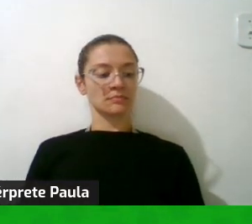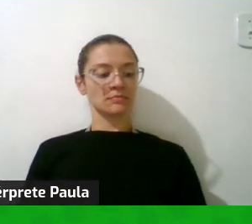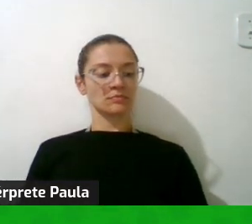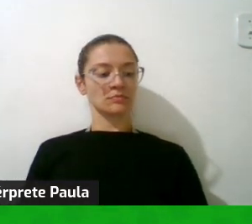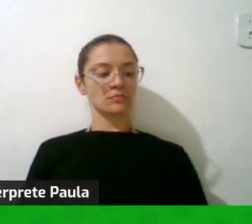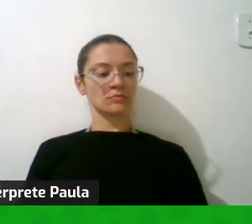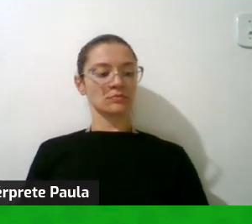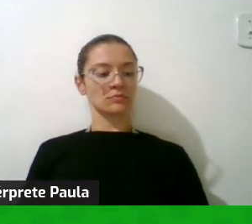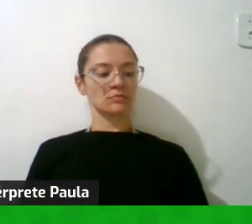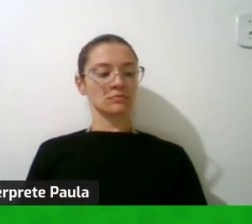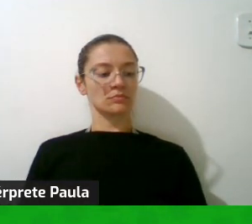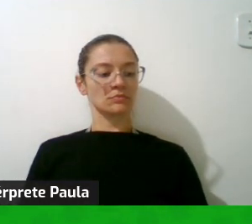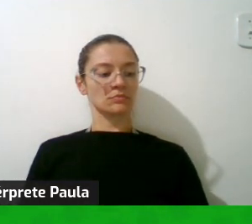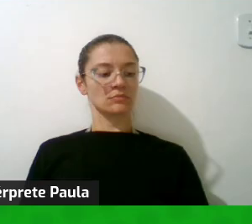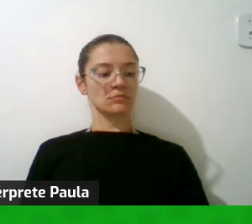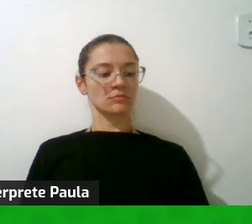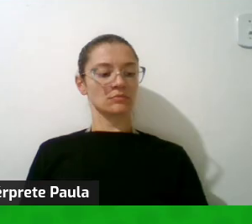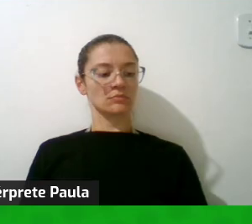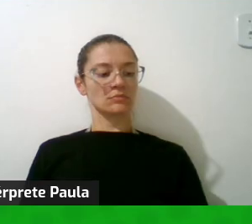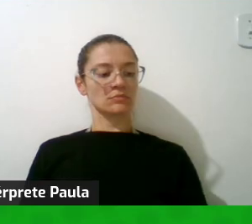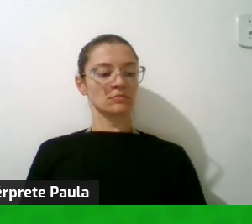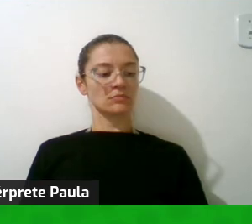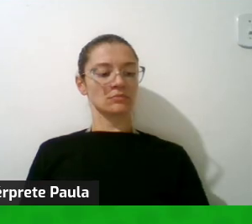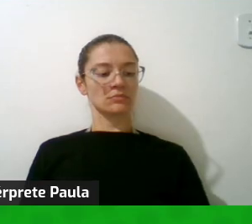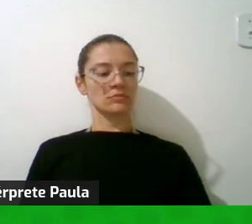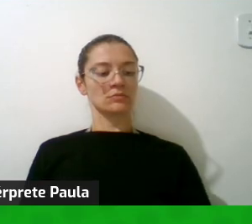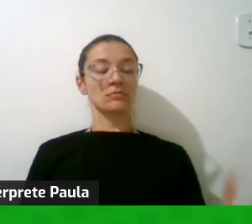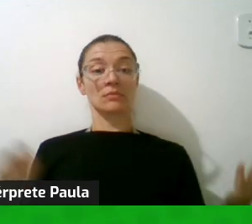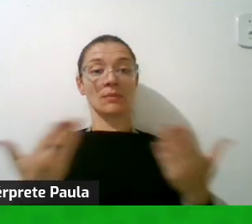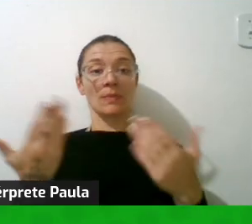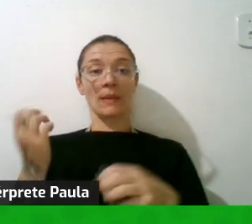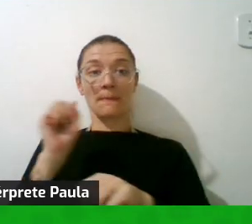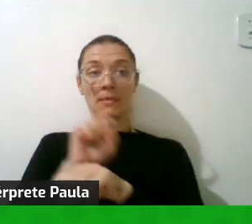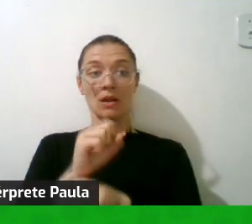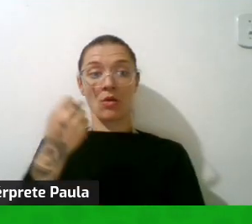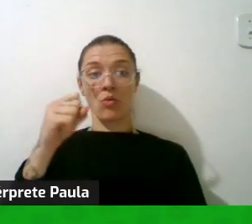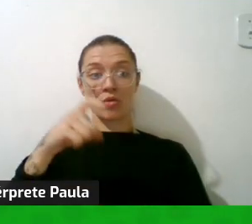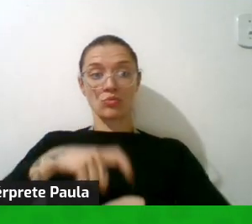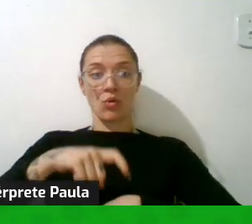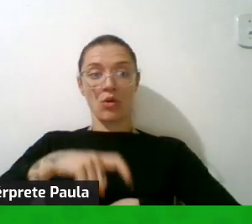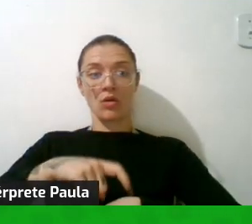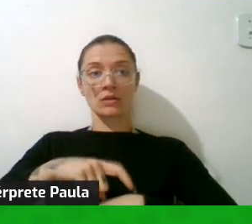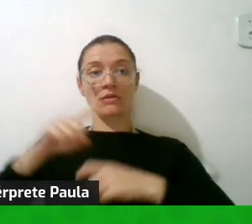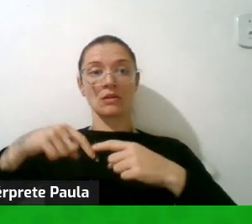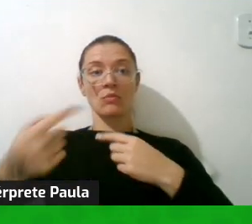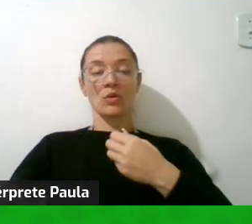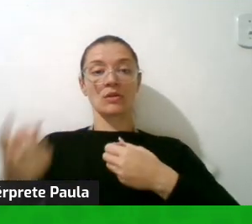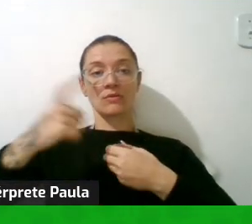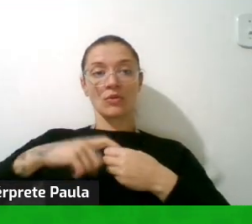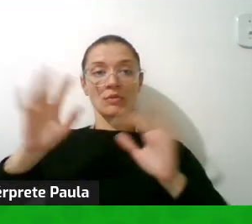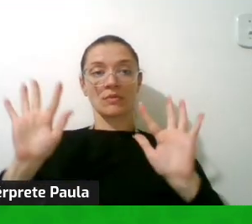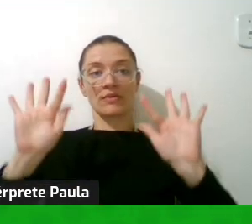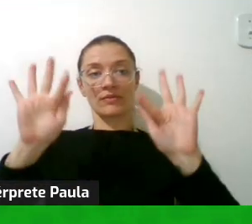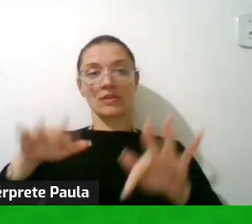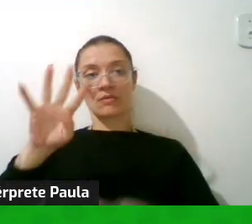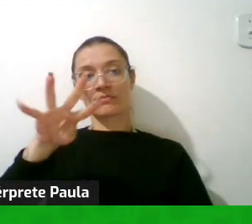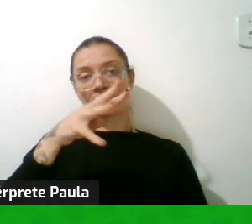Beleza, pessoal. Vamos fazer uma pausa agora rapidinho, que deu às 8 horas, e a gente já volta para finalizar essa